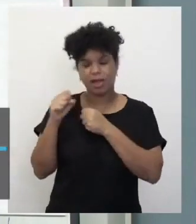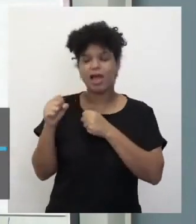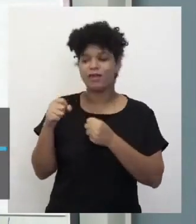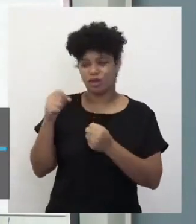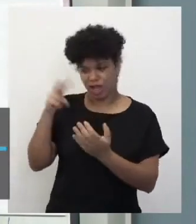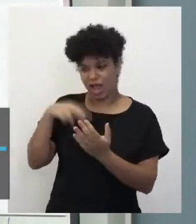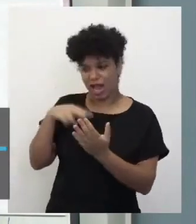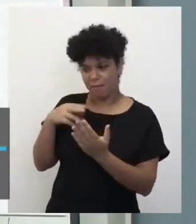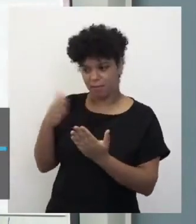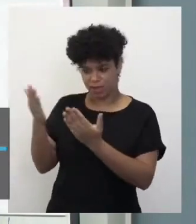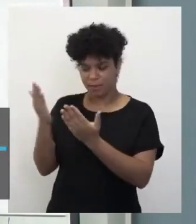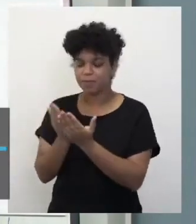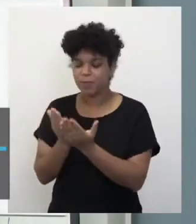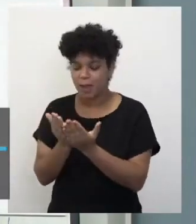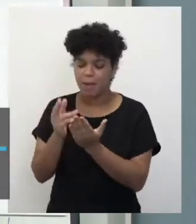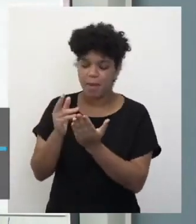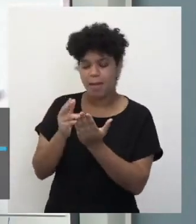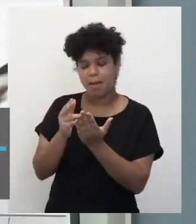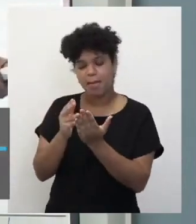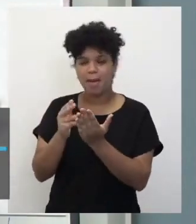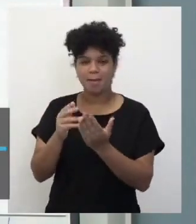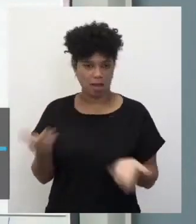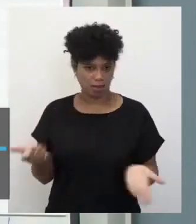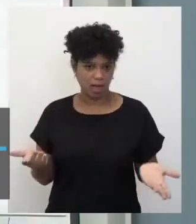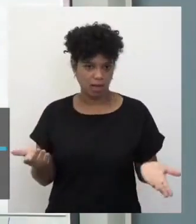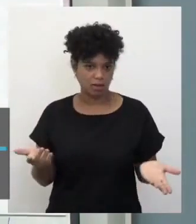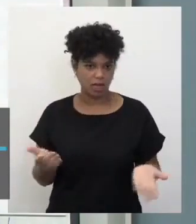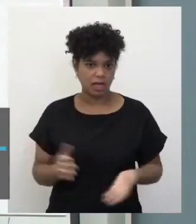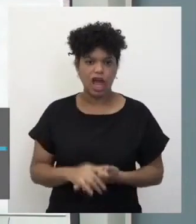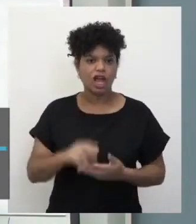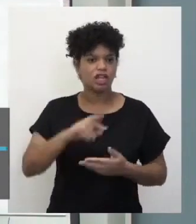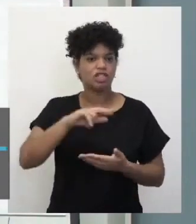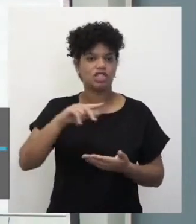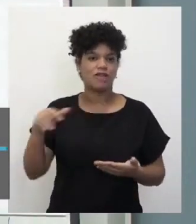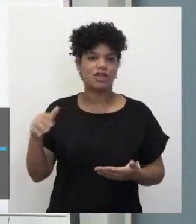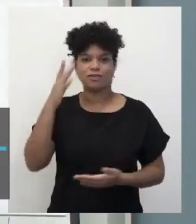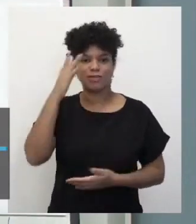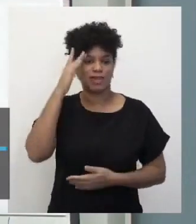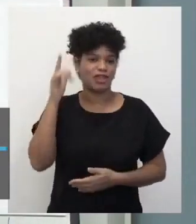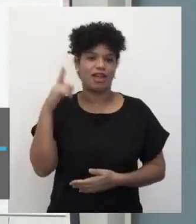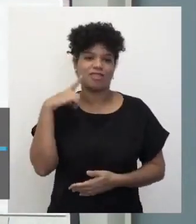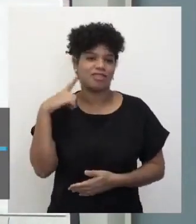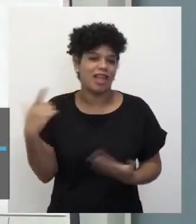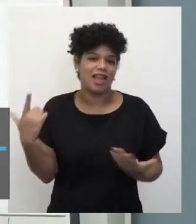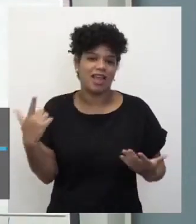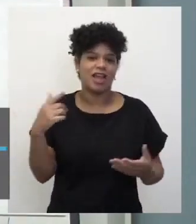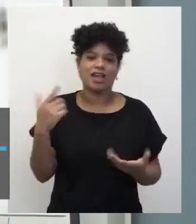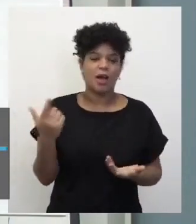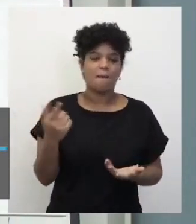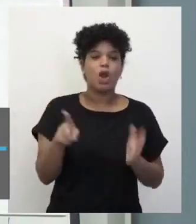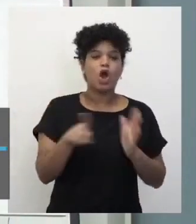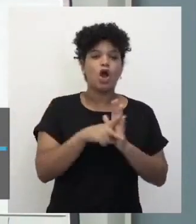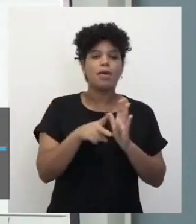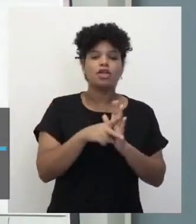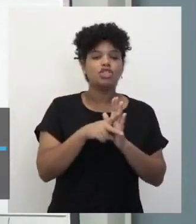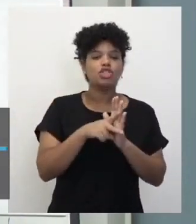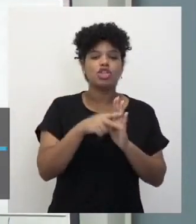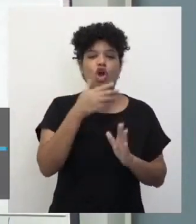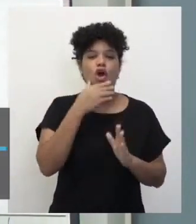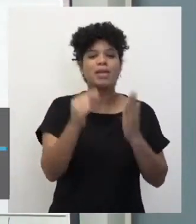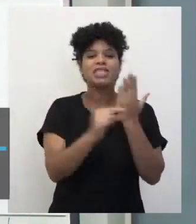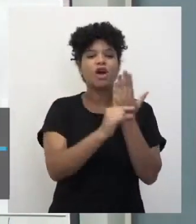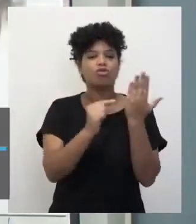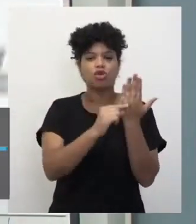as pessoas, né, os contos de fadas dos irmãos Grimm, por exemplo, todo mundo tinha lá uma coleção, os livros do Monteiro Lobato, enfim. todo